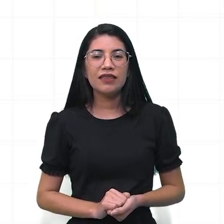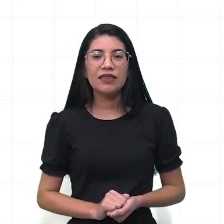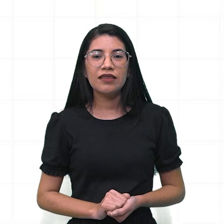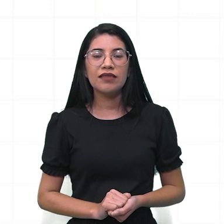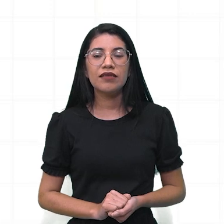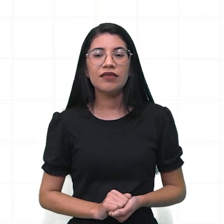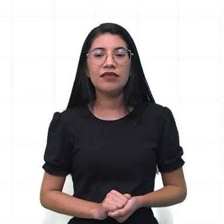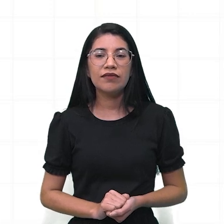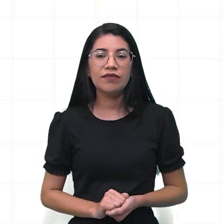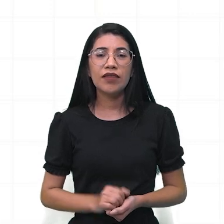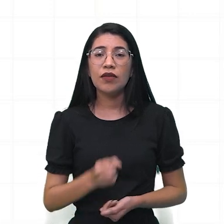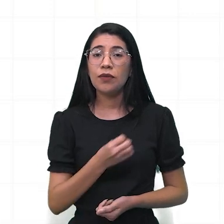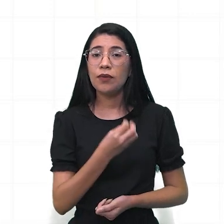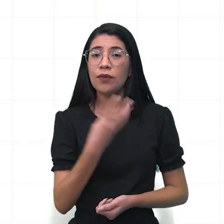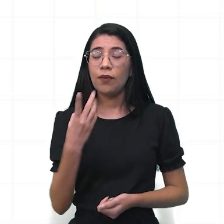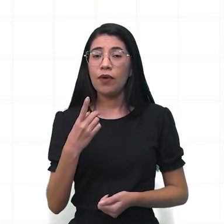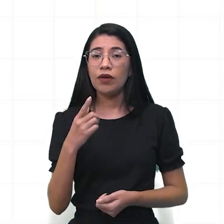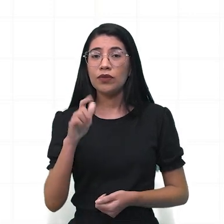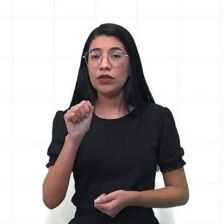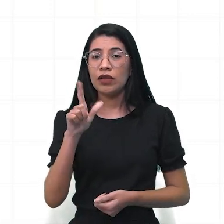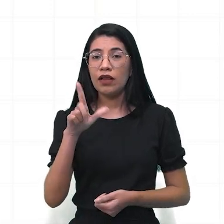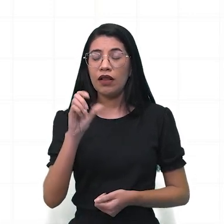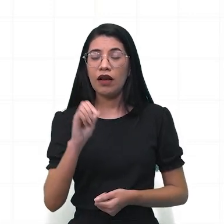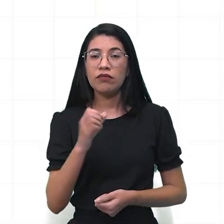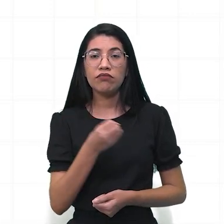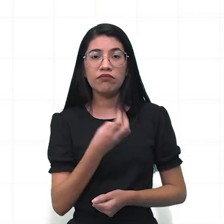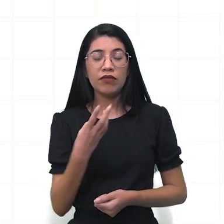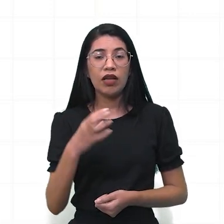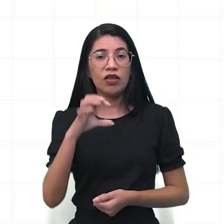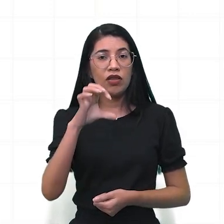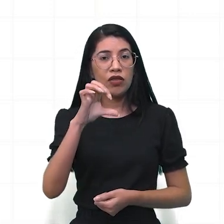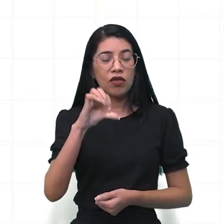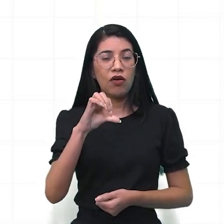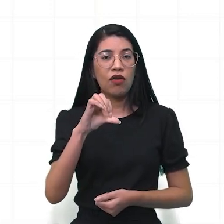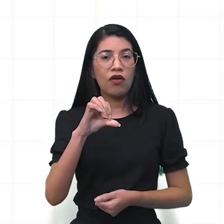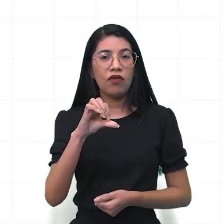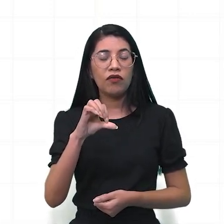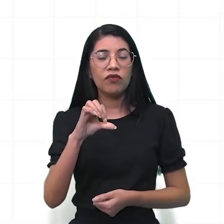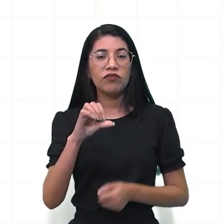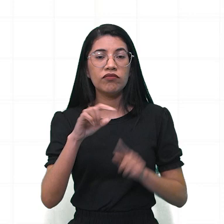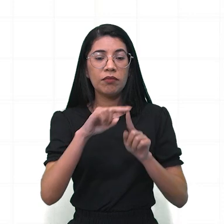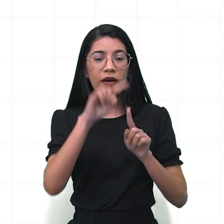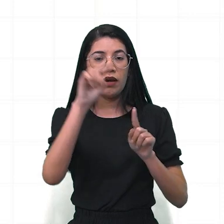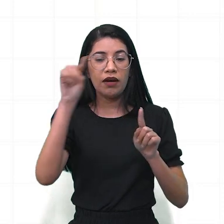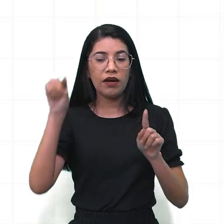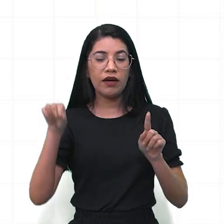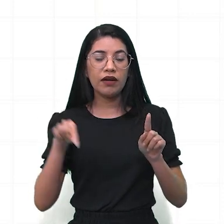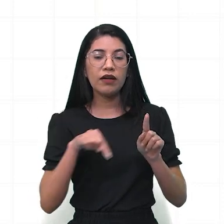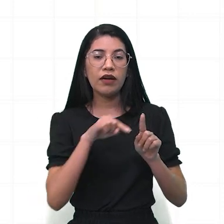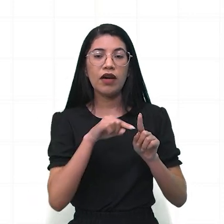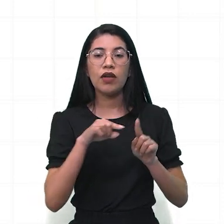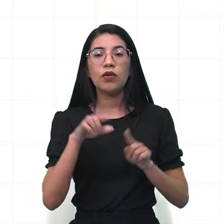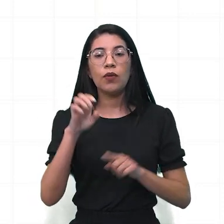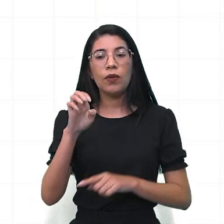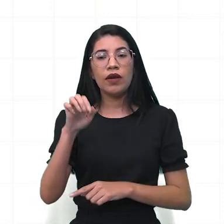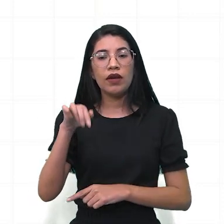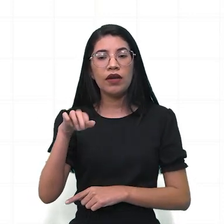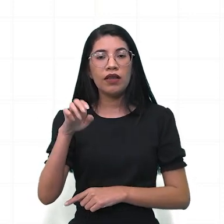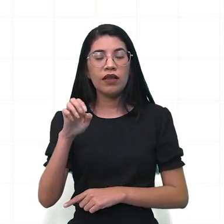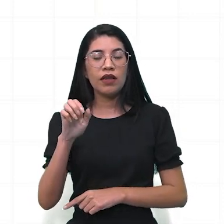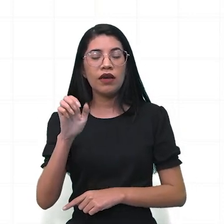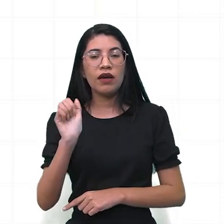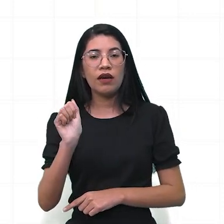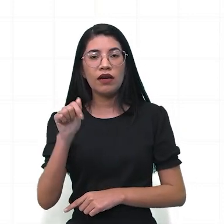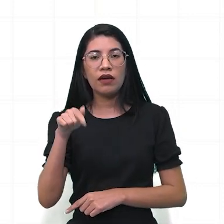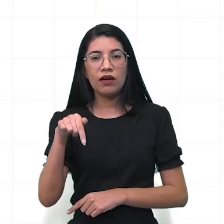1, 2, 3, 4, 5, 6, 7, 8, 9. Nós temos 9 lados e todos esses lados eles